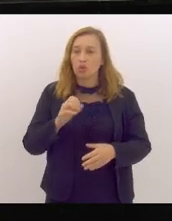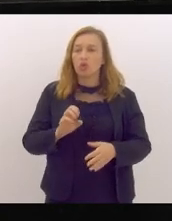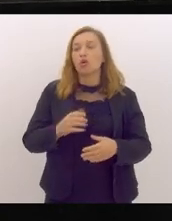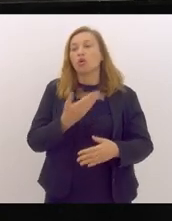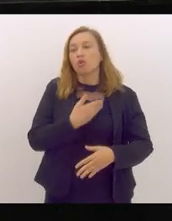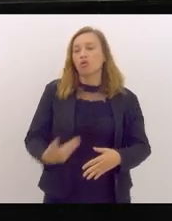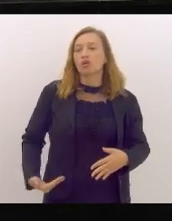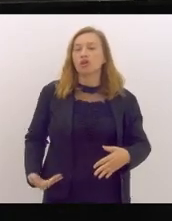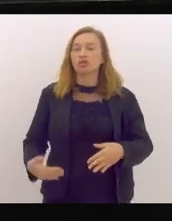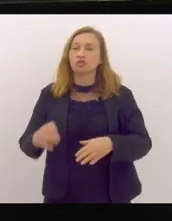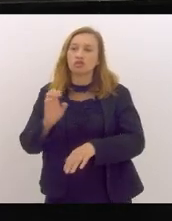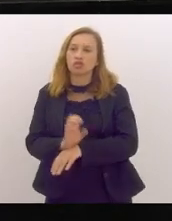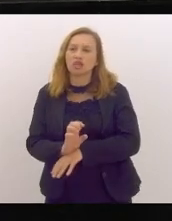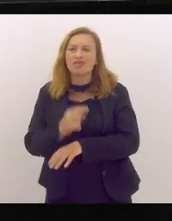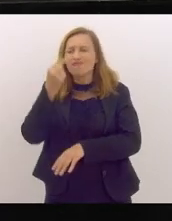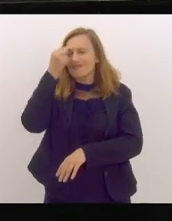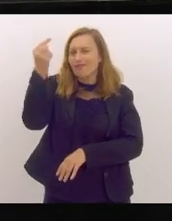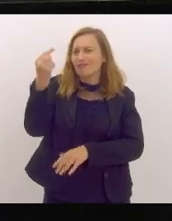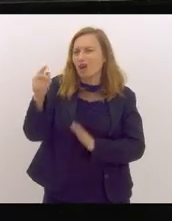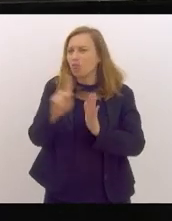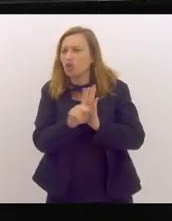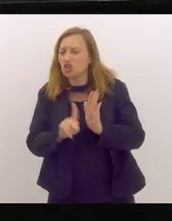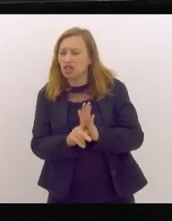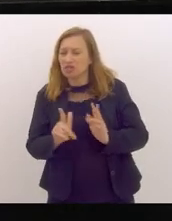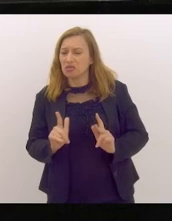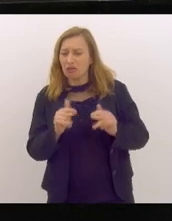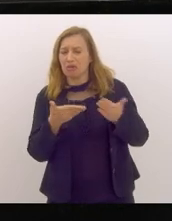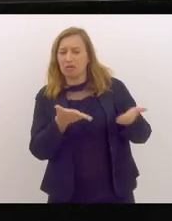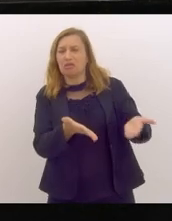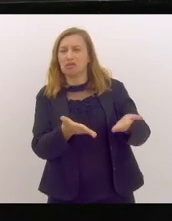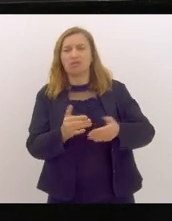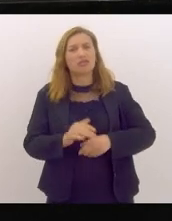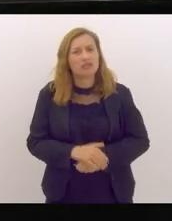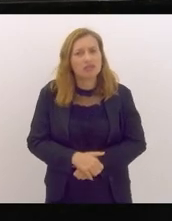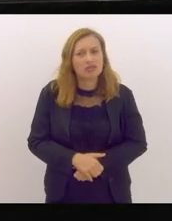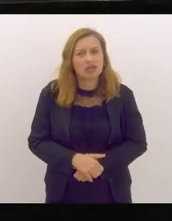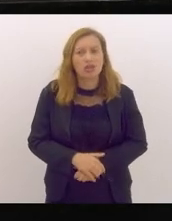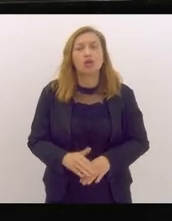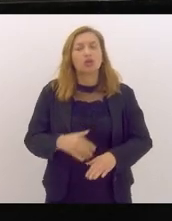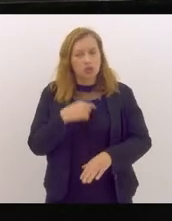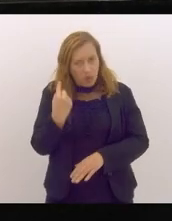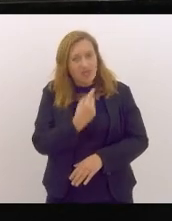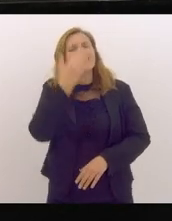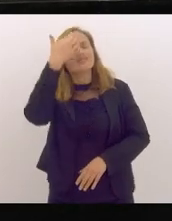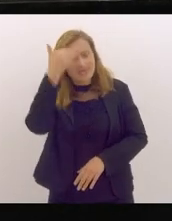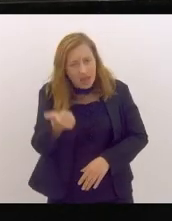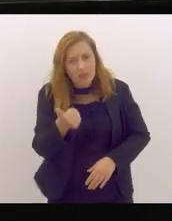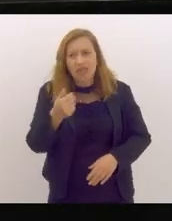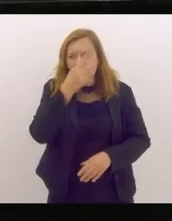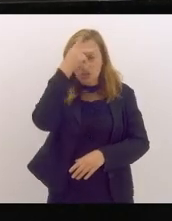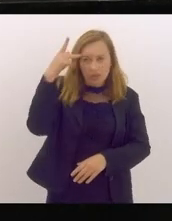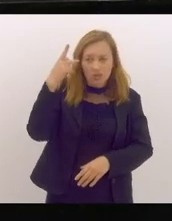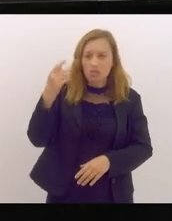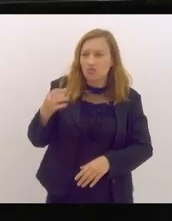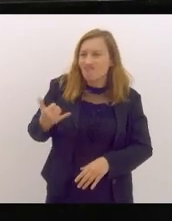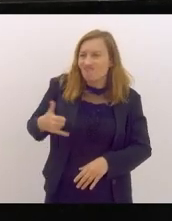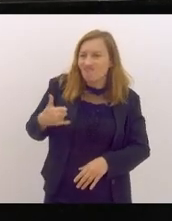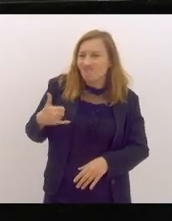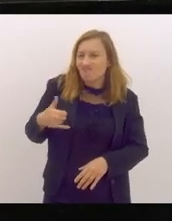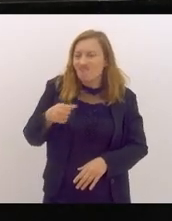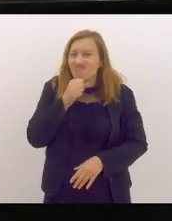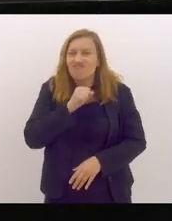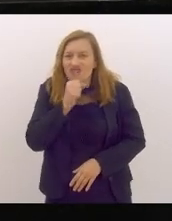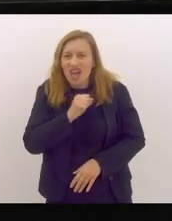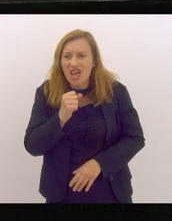vetar um projeto como esse. Projeto esse que todos nós sabemos que as pessoas de mais idade,